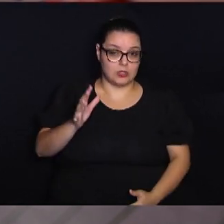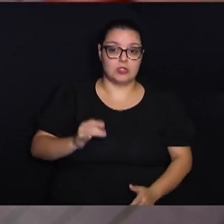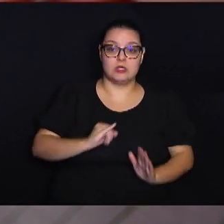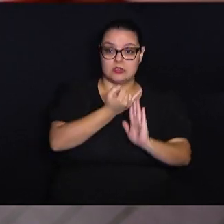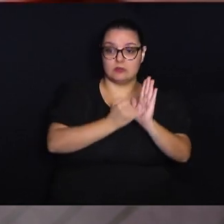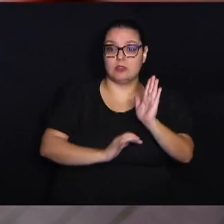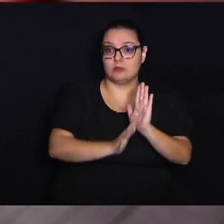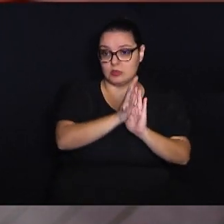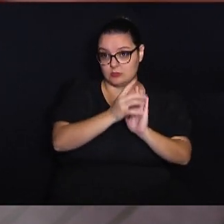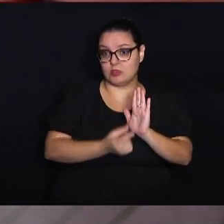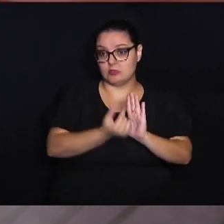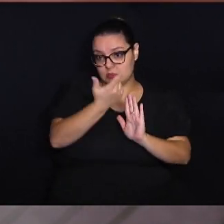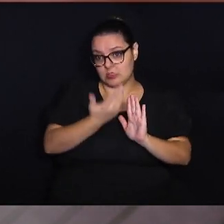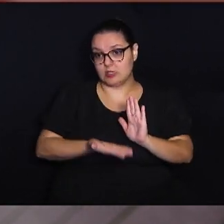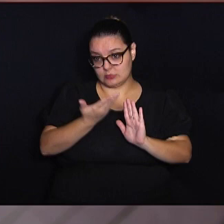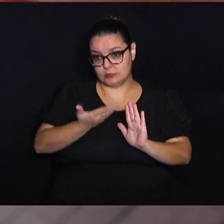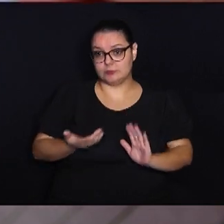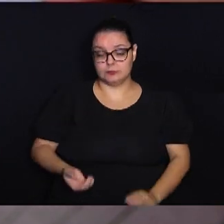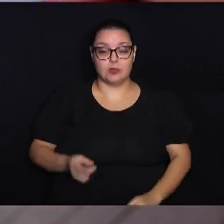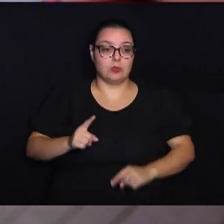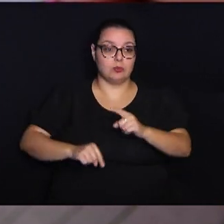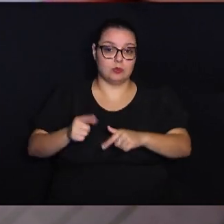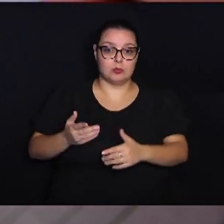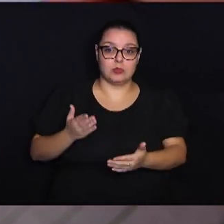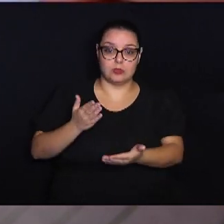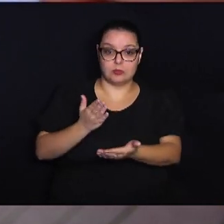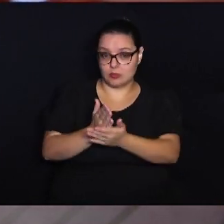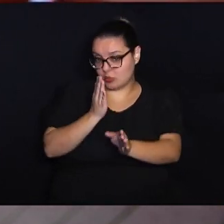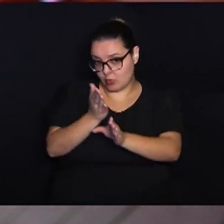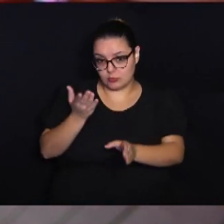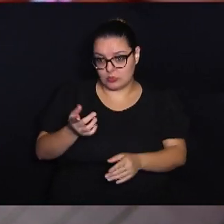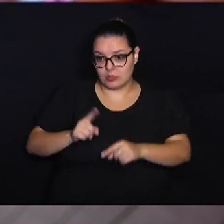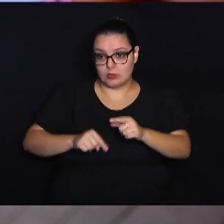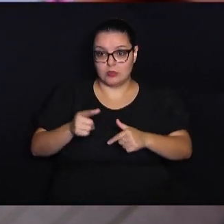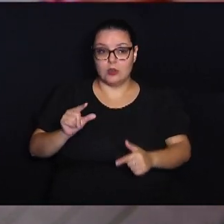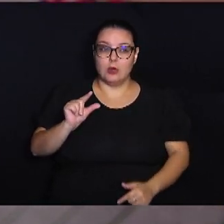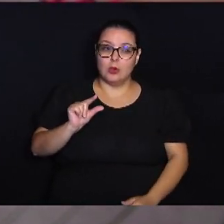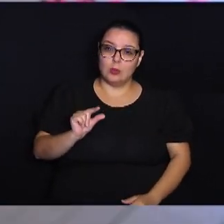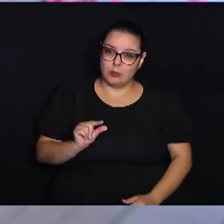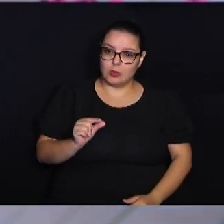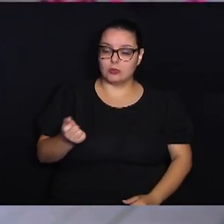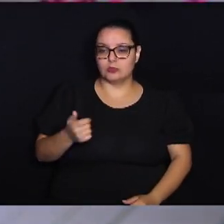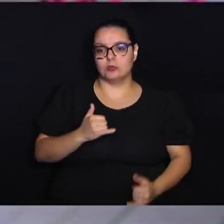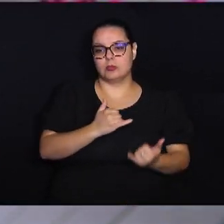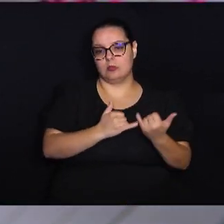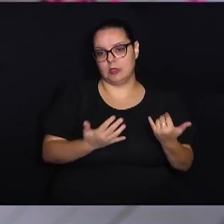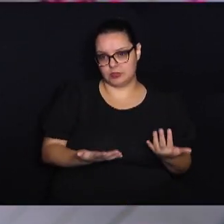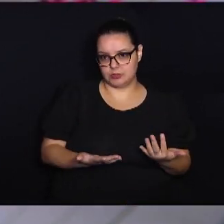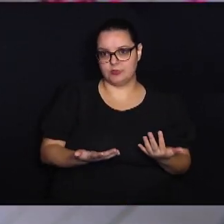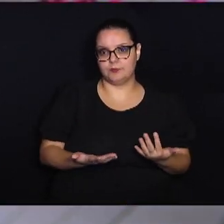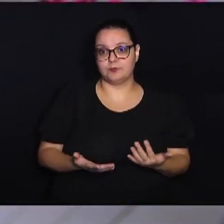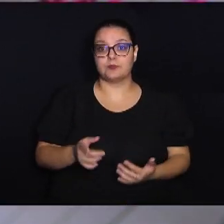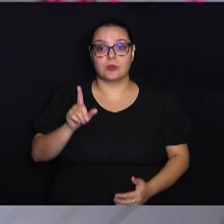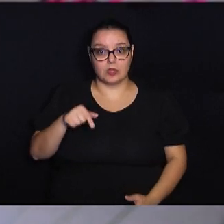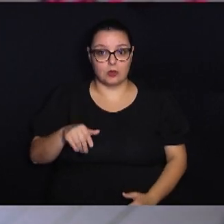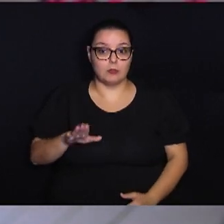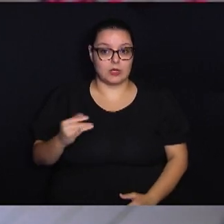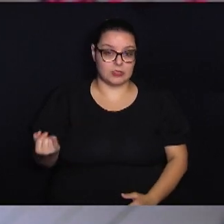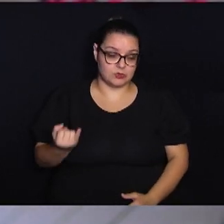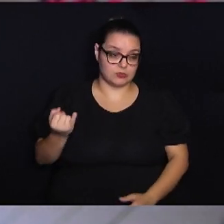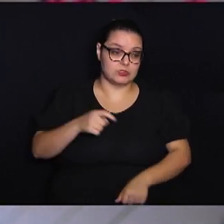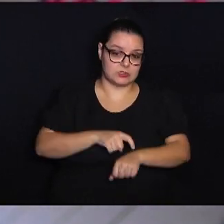Hoje, às 9 horas da noite, a Ponte Preta recebe o Ceará no estádio Moisés Lucarelli. A Macaca é a 16ª colocada